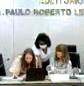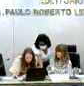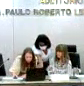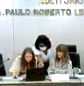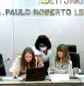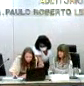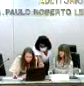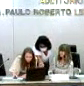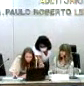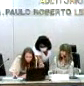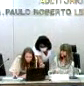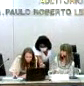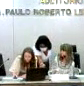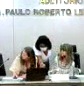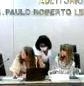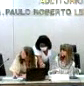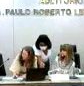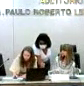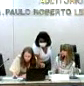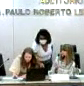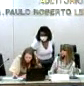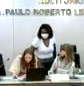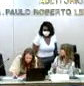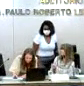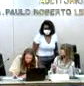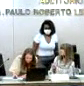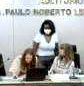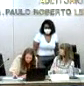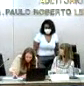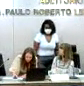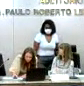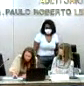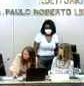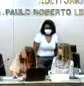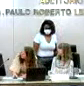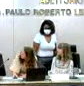Tem que abrir aqui. Tem que abrir a janela. Não, mas